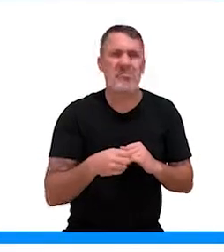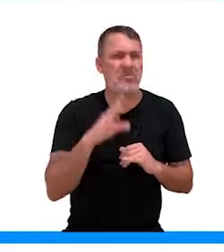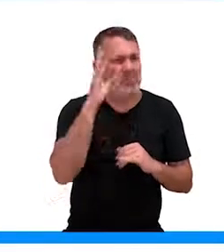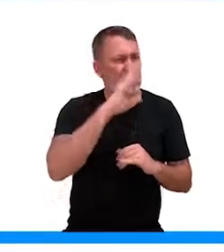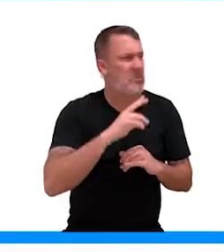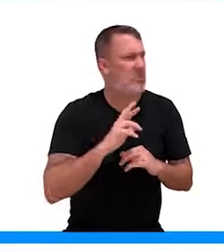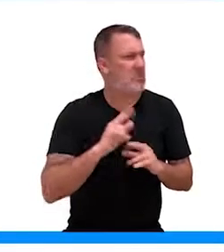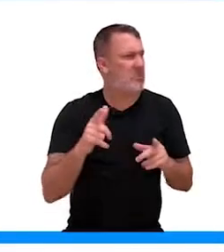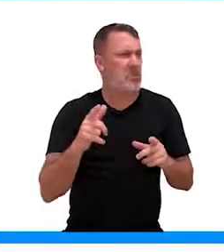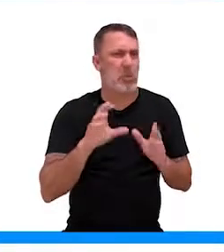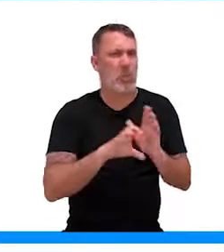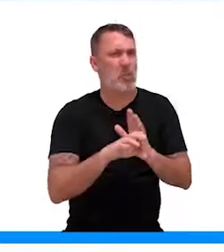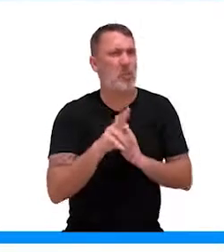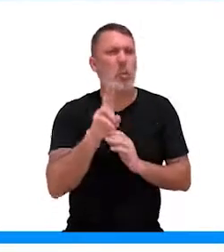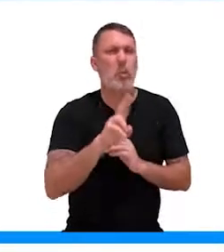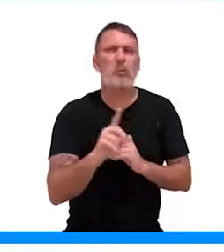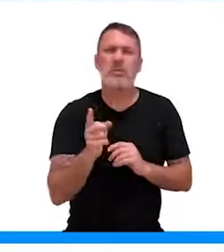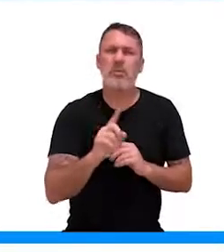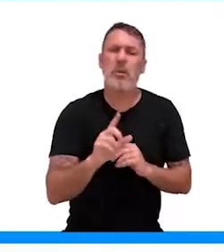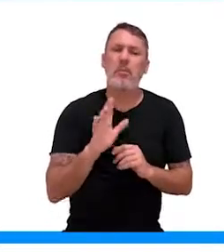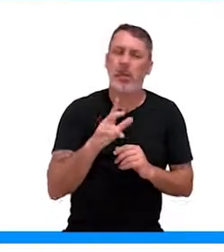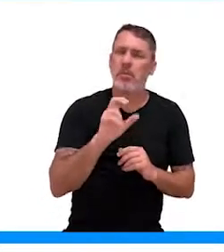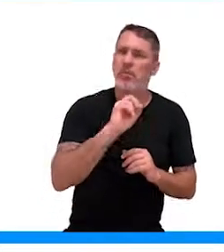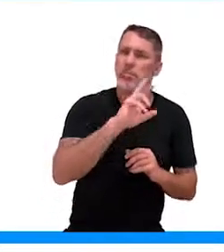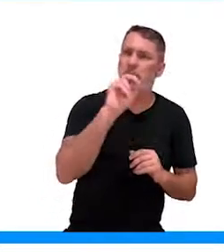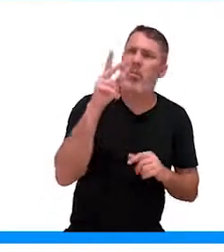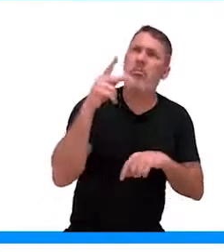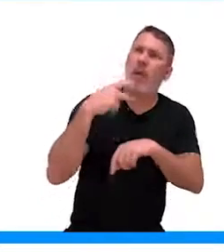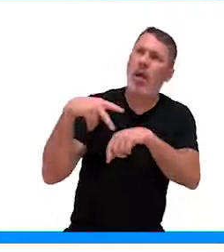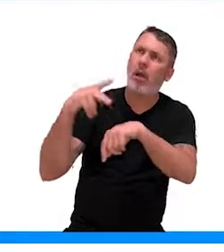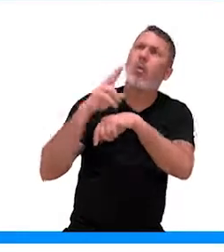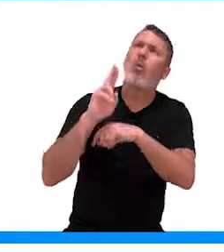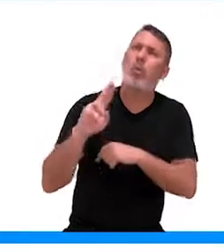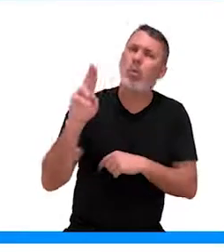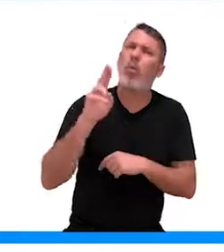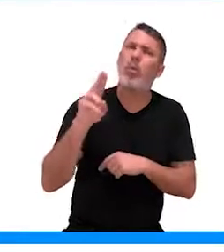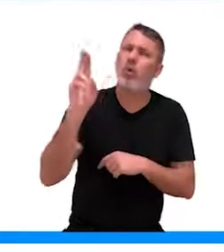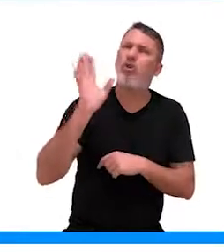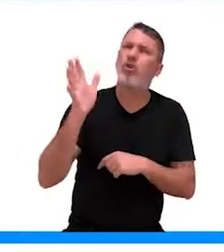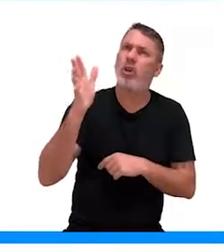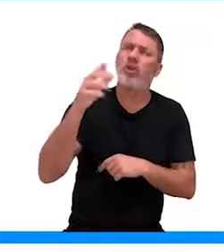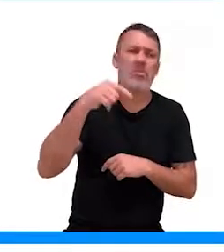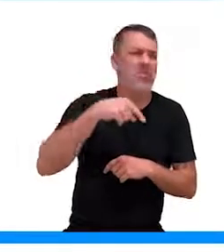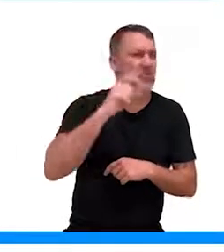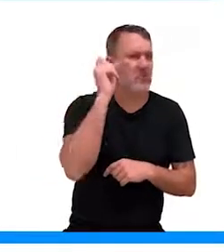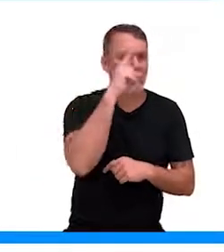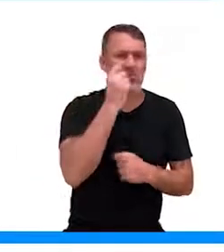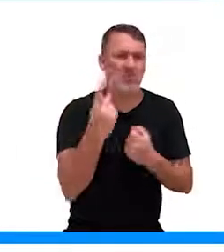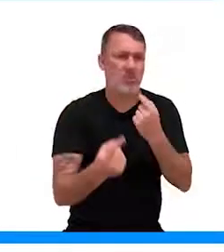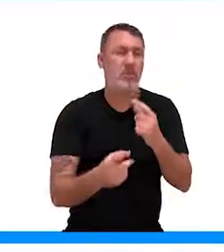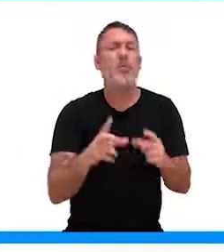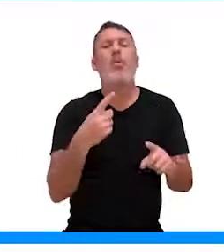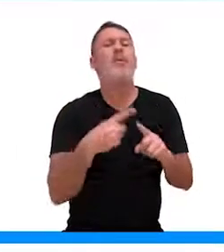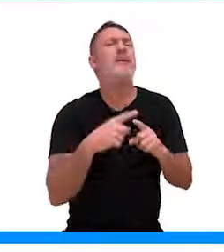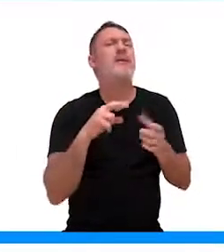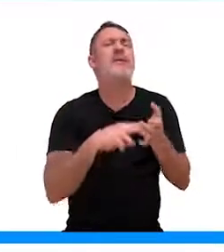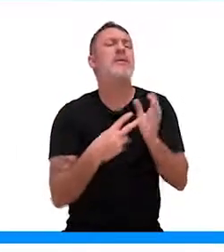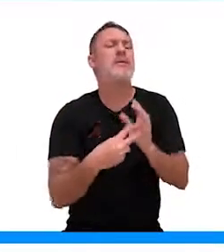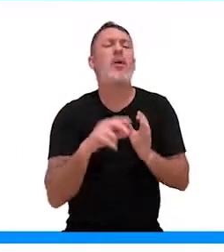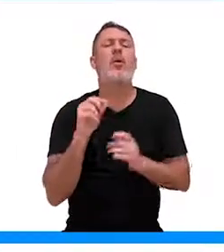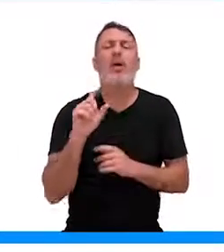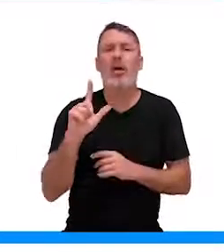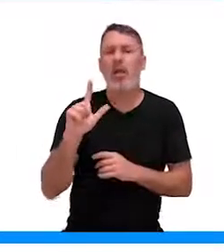eu não vejo muito esse conceito, mas já vi em outros países, em outras partes continentais. Laguna, meus amores, olha